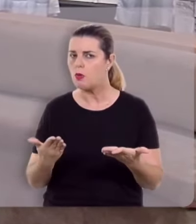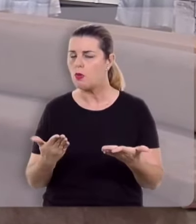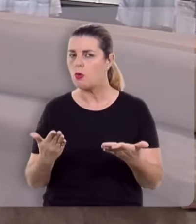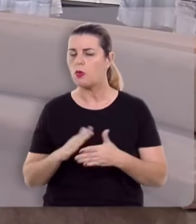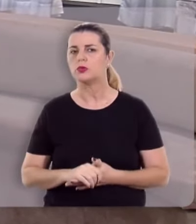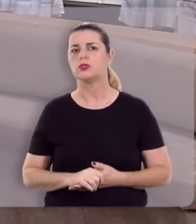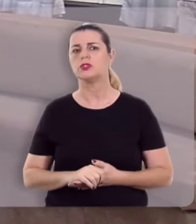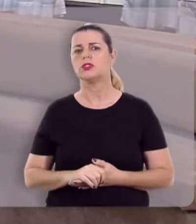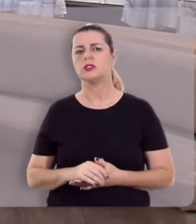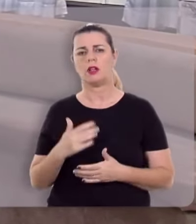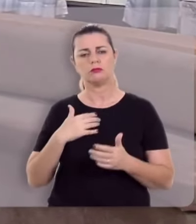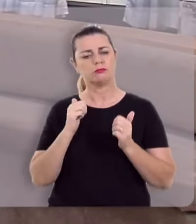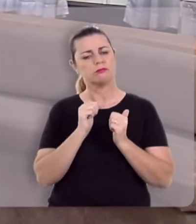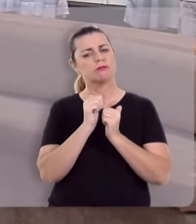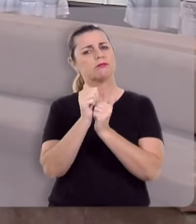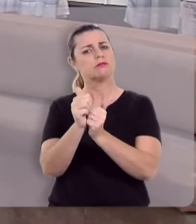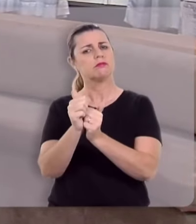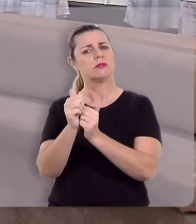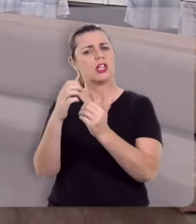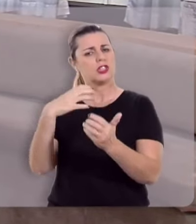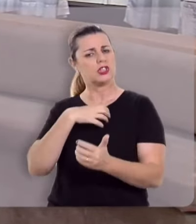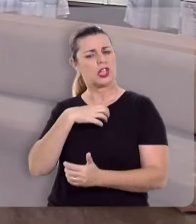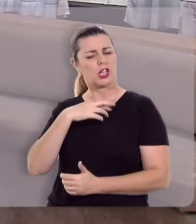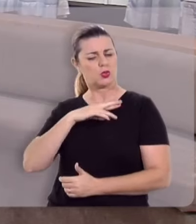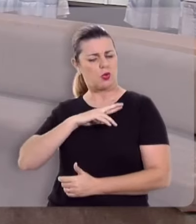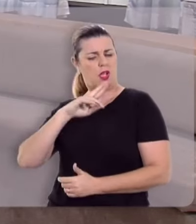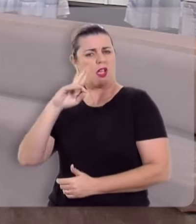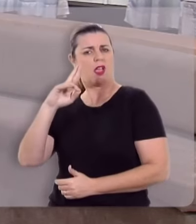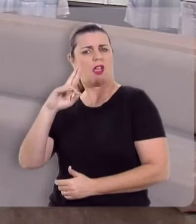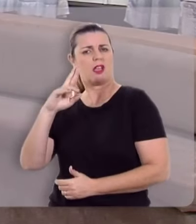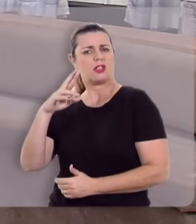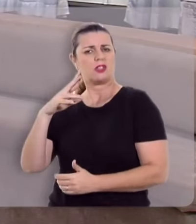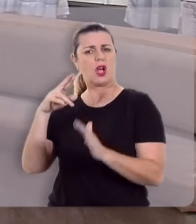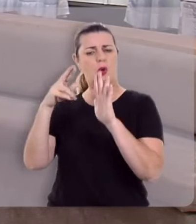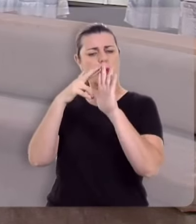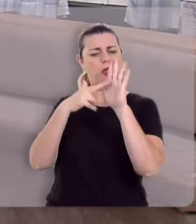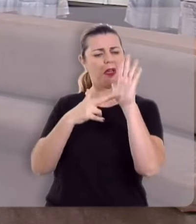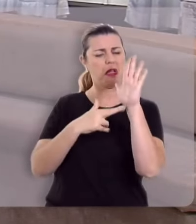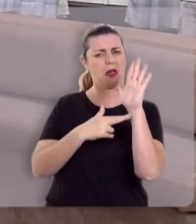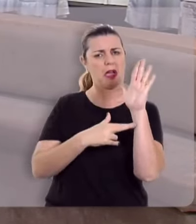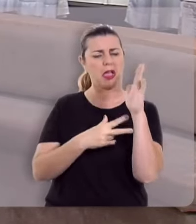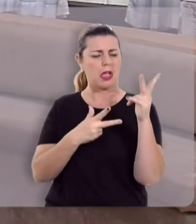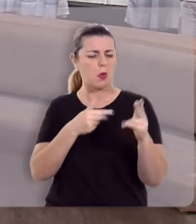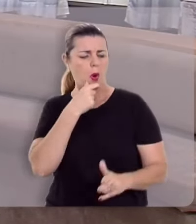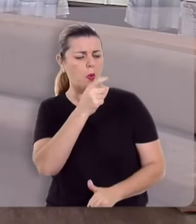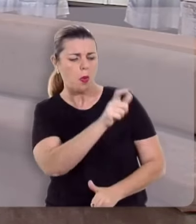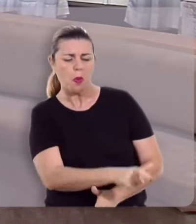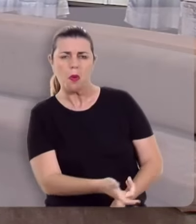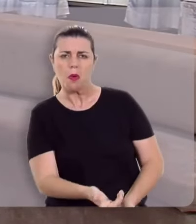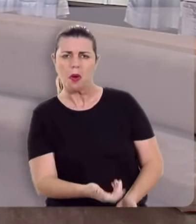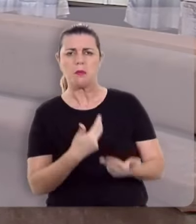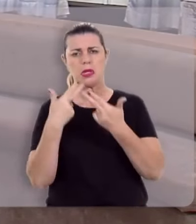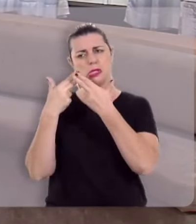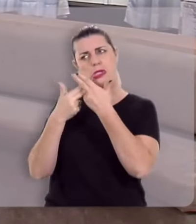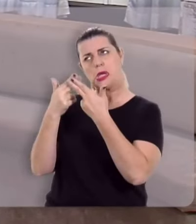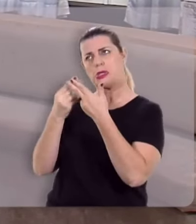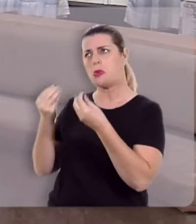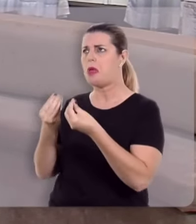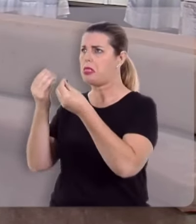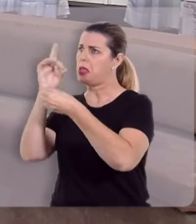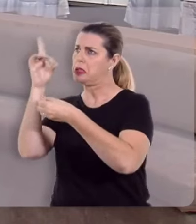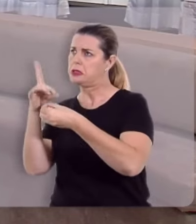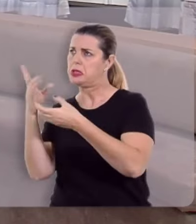de seguir determinados ritos sagrados, normas religiosas, como Nicodemus seguia, jejuando, entregando